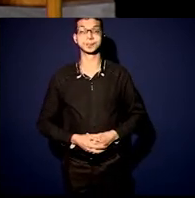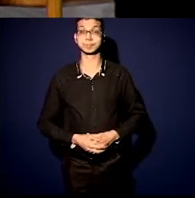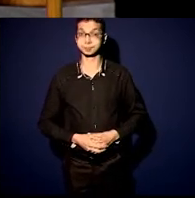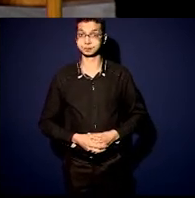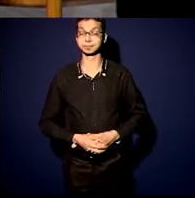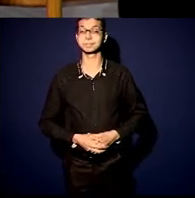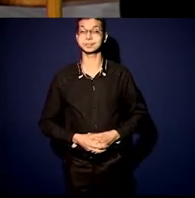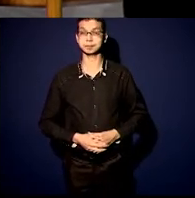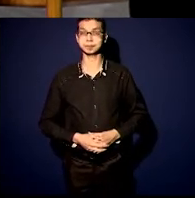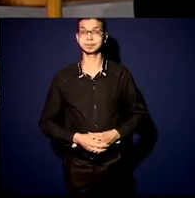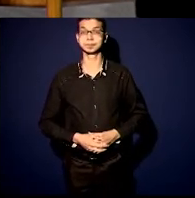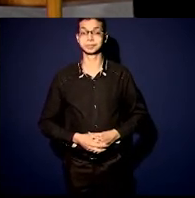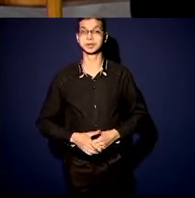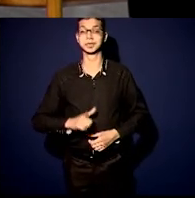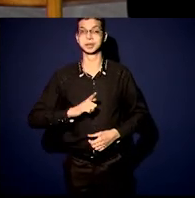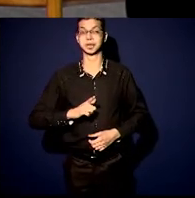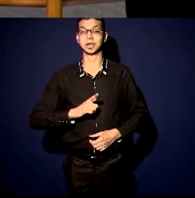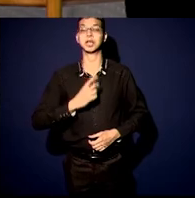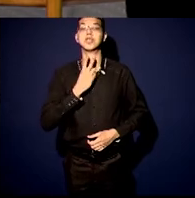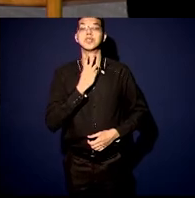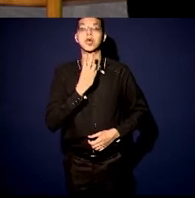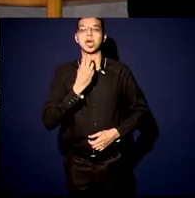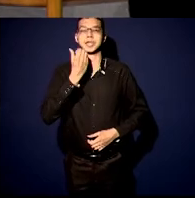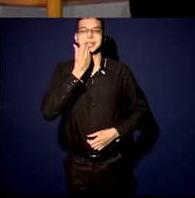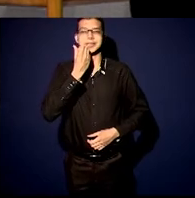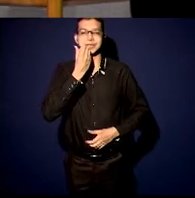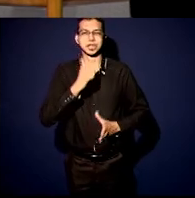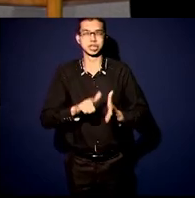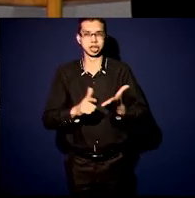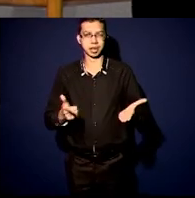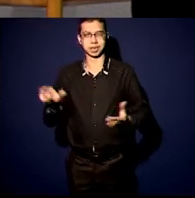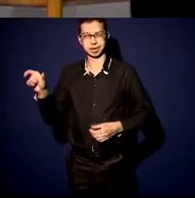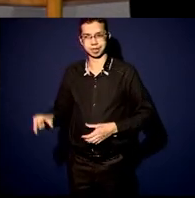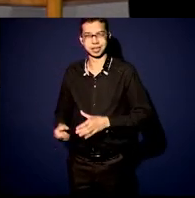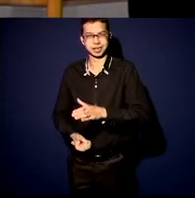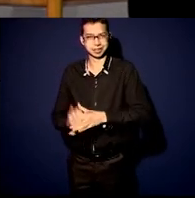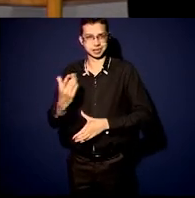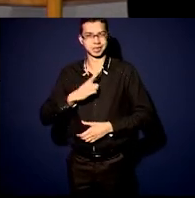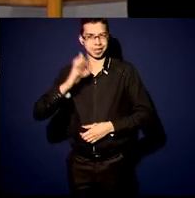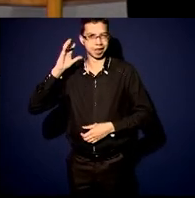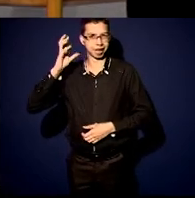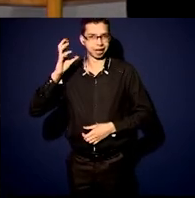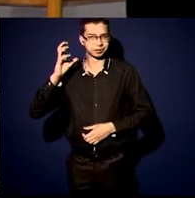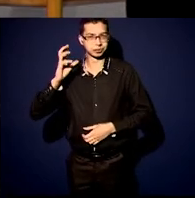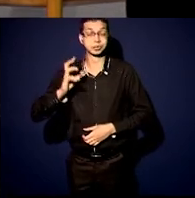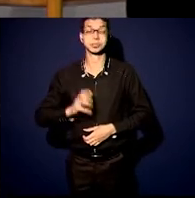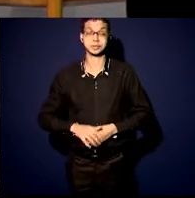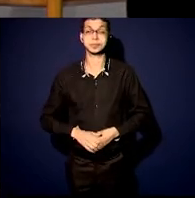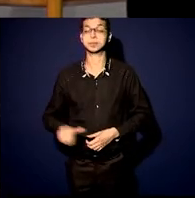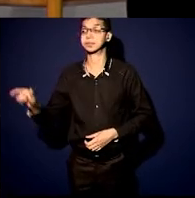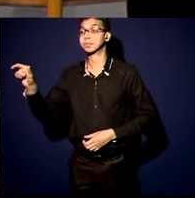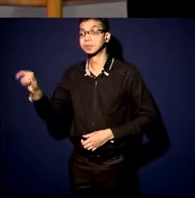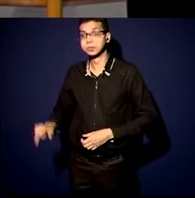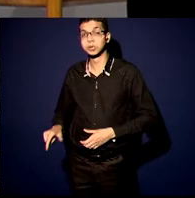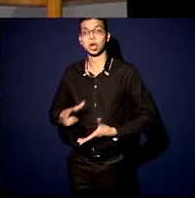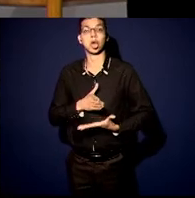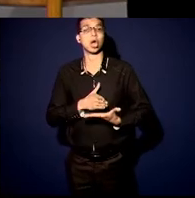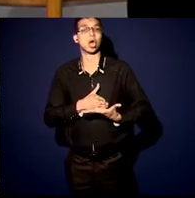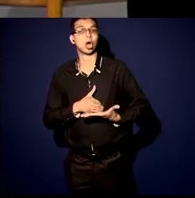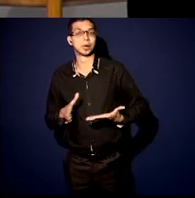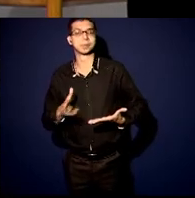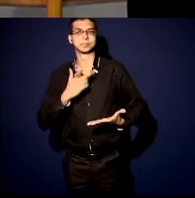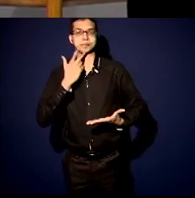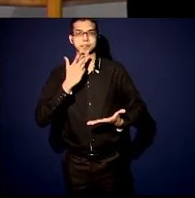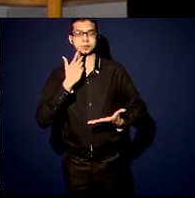naquele jogador voz da sexta-feira que o Jean tinha criado no rádio E aí o Jânio começa a atacar